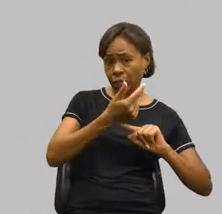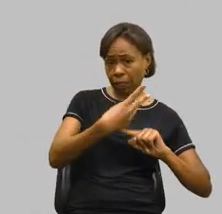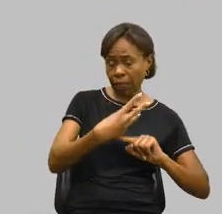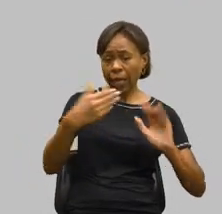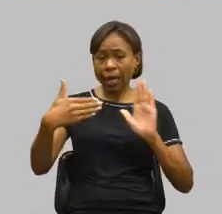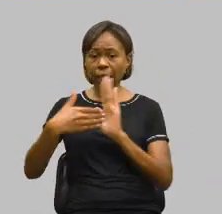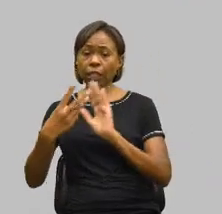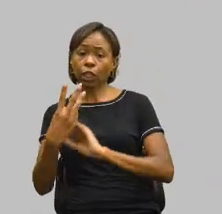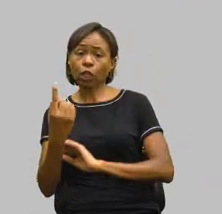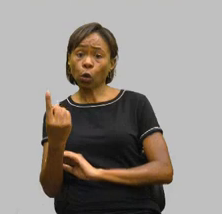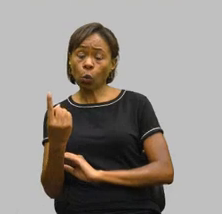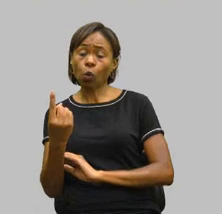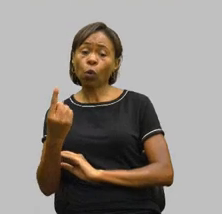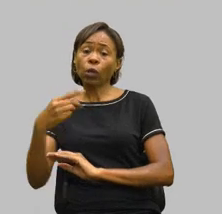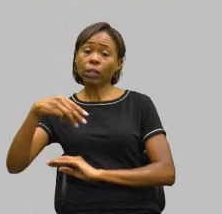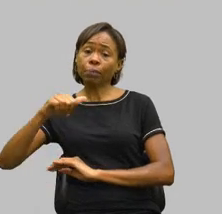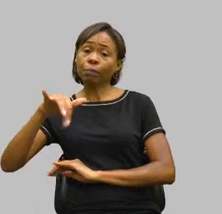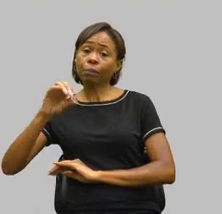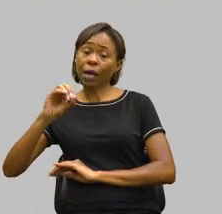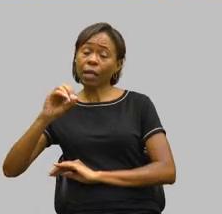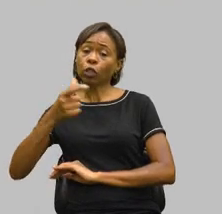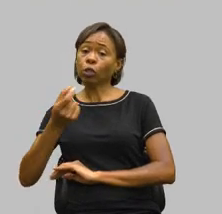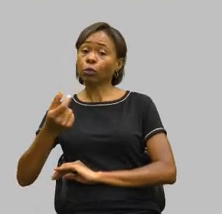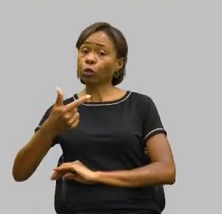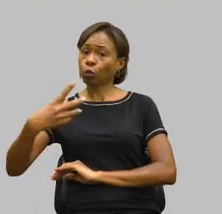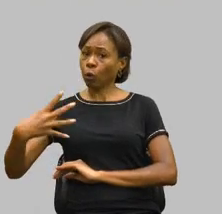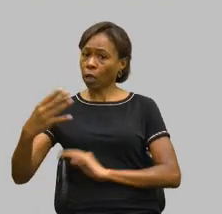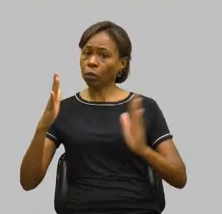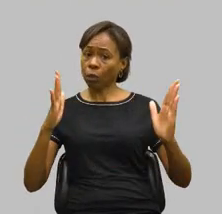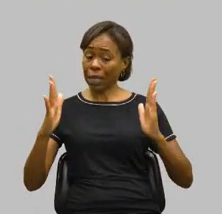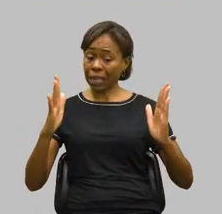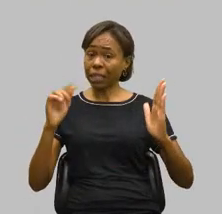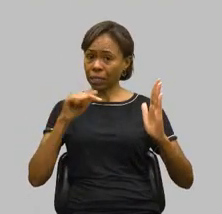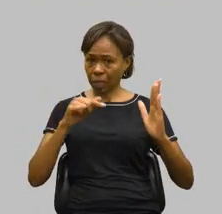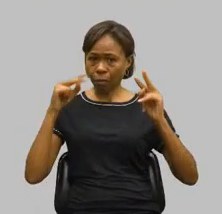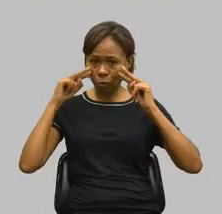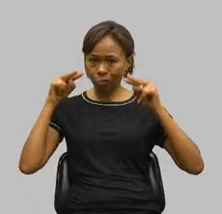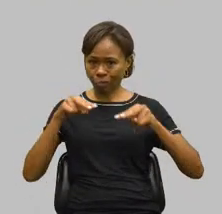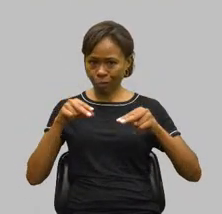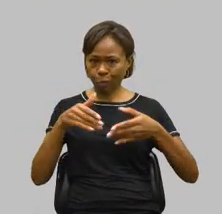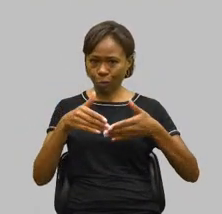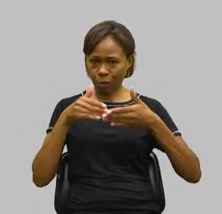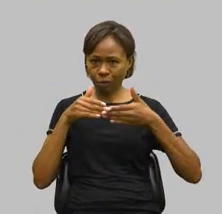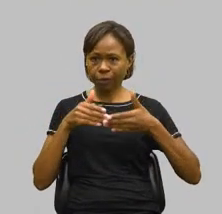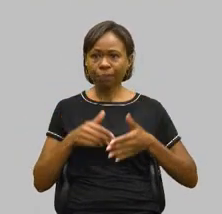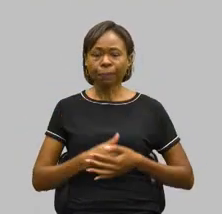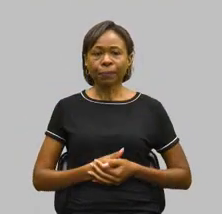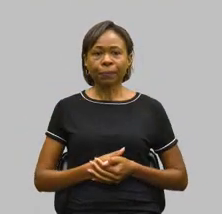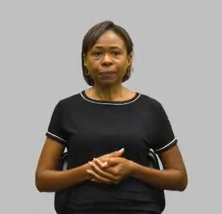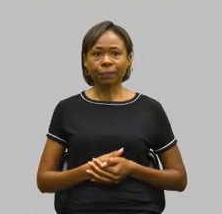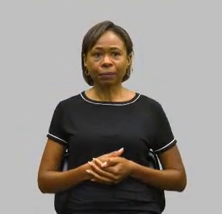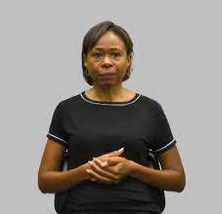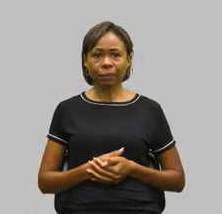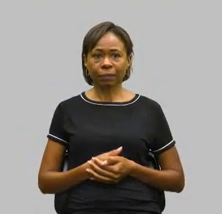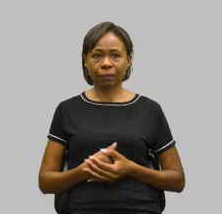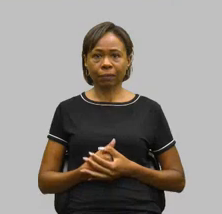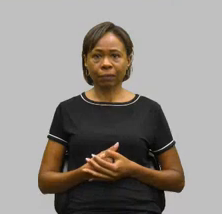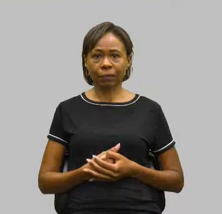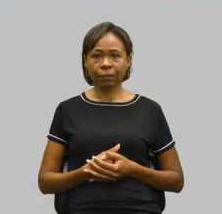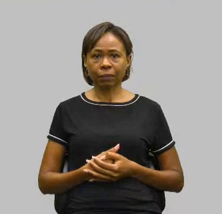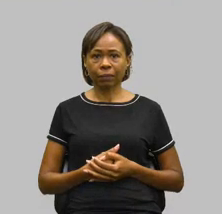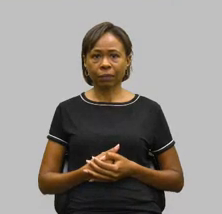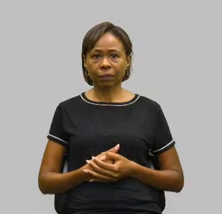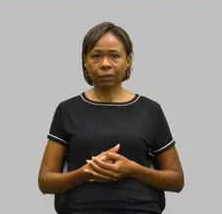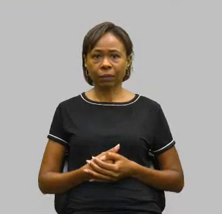2024 então peço asas colegas deputadas que se atenham a esse período Presidente com a palavra eu só es de fazer uma pergunta aa dá